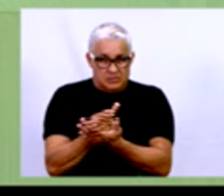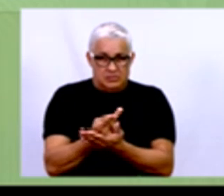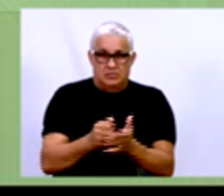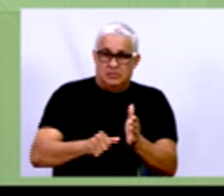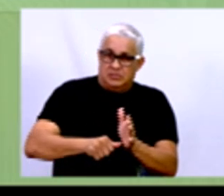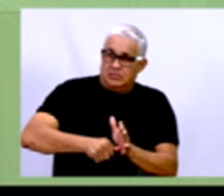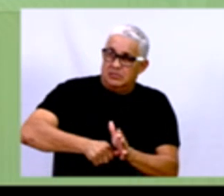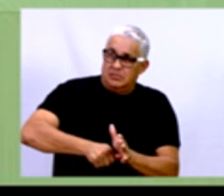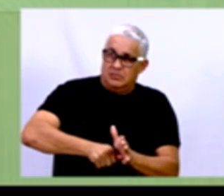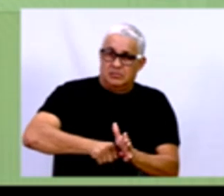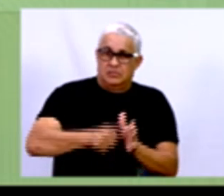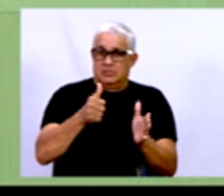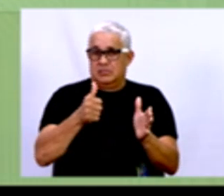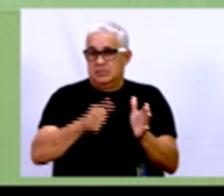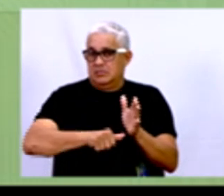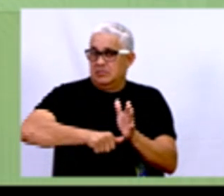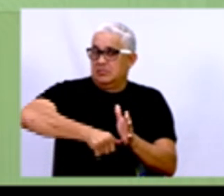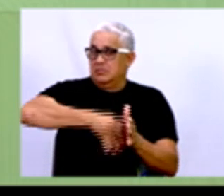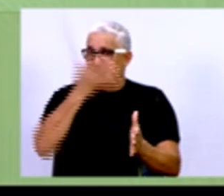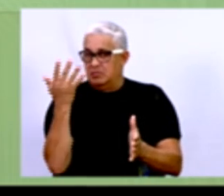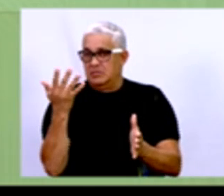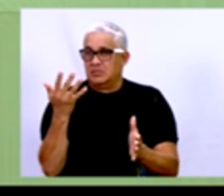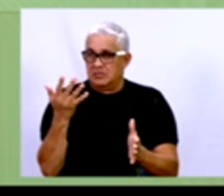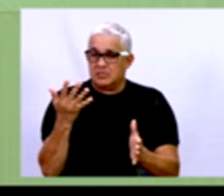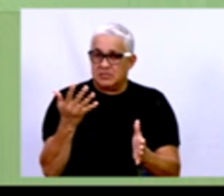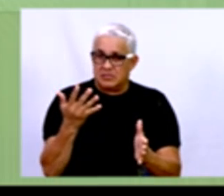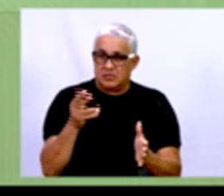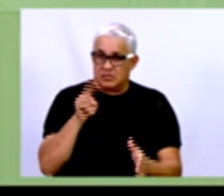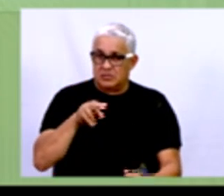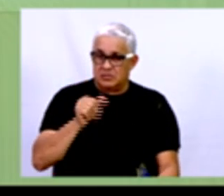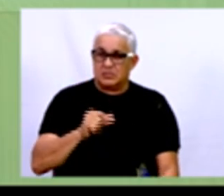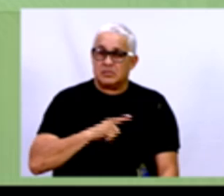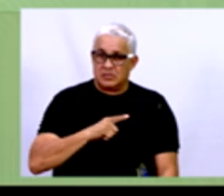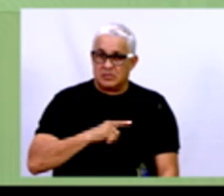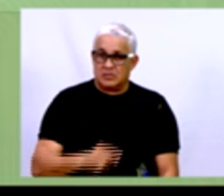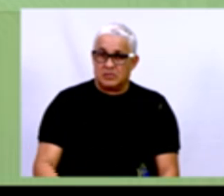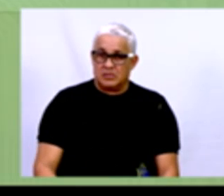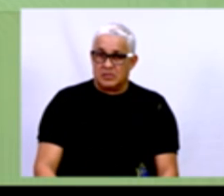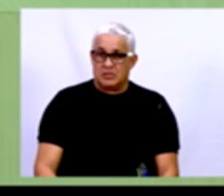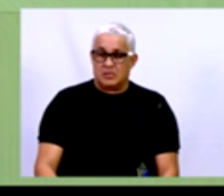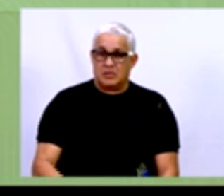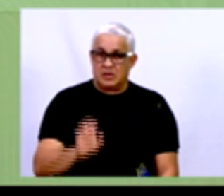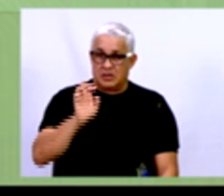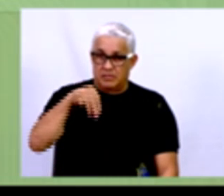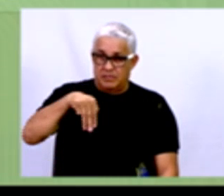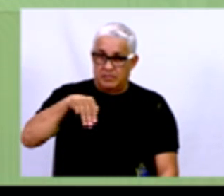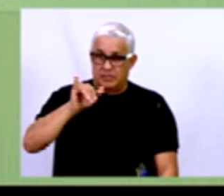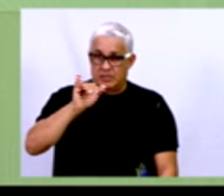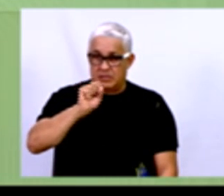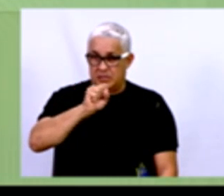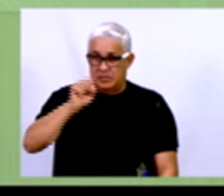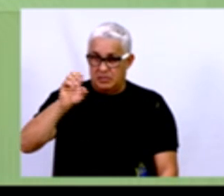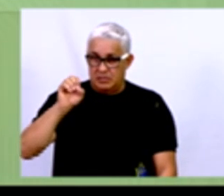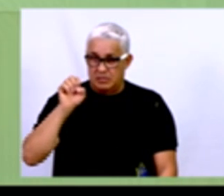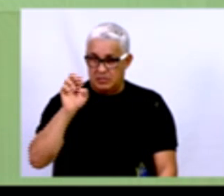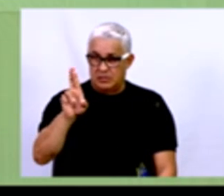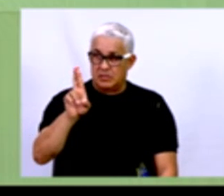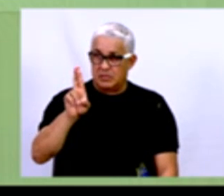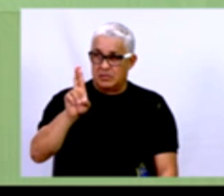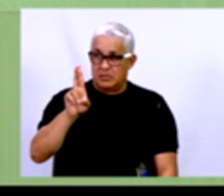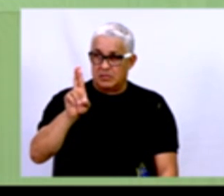né? Uma, duas, três vezes, eu cometo várias vezes, você tem ali o emissor sendo evidenciado,